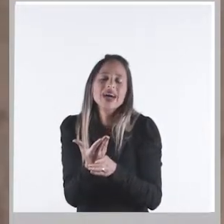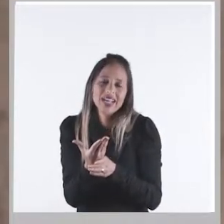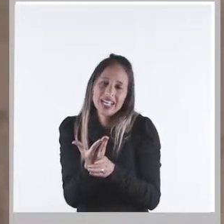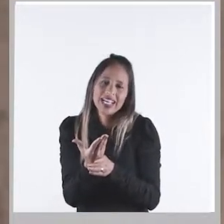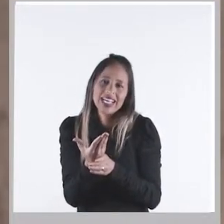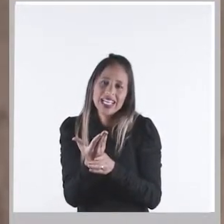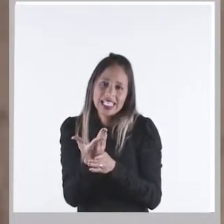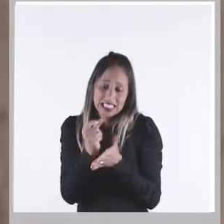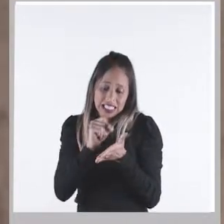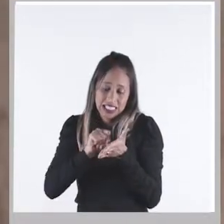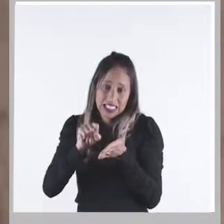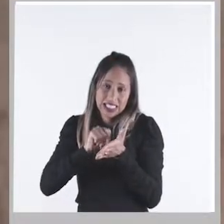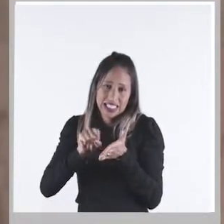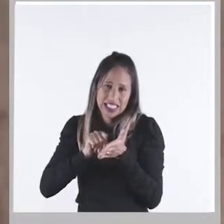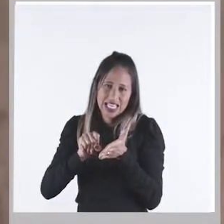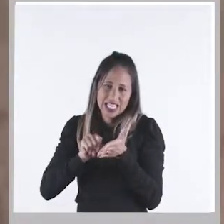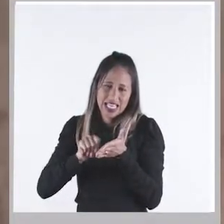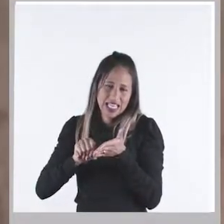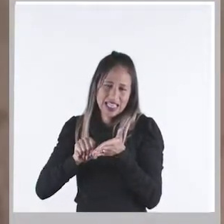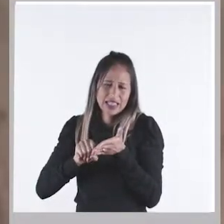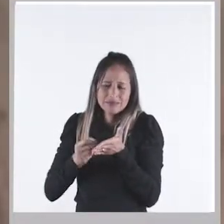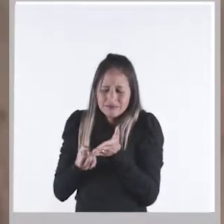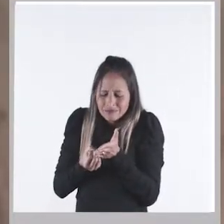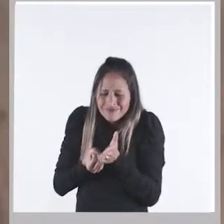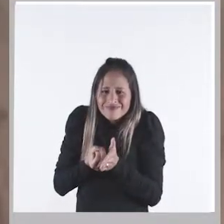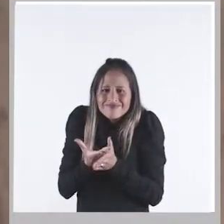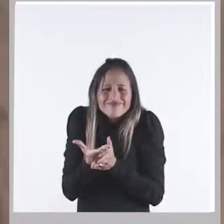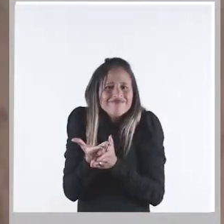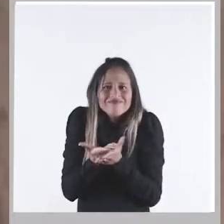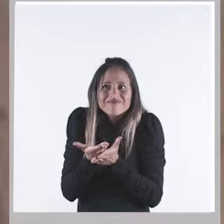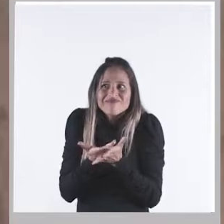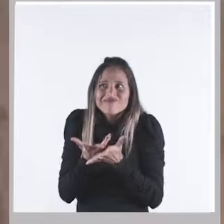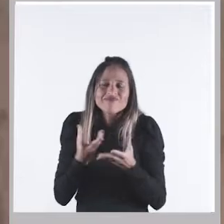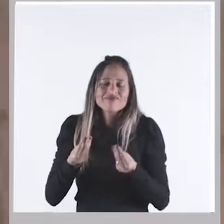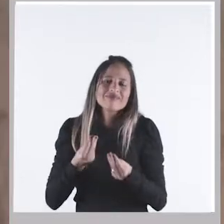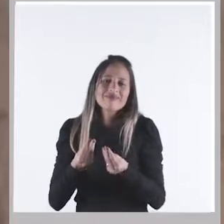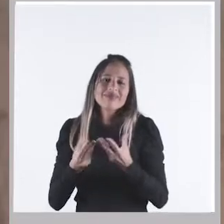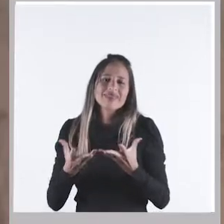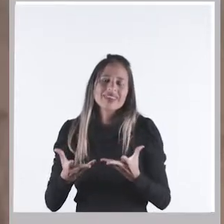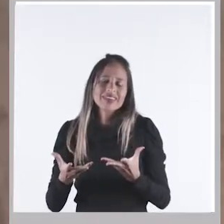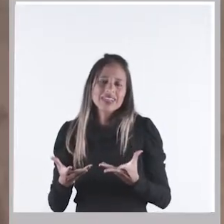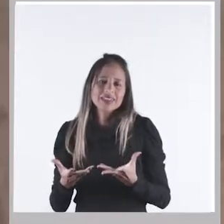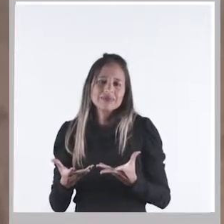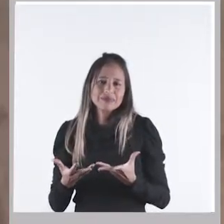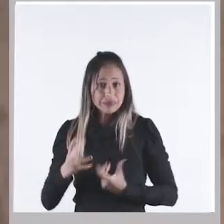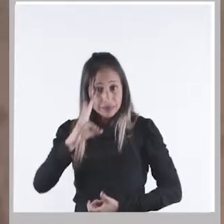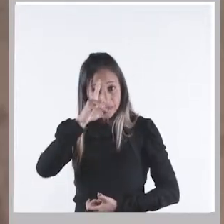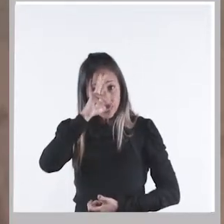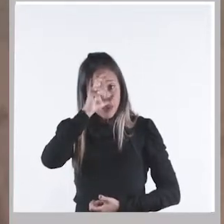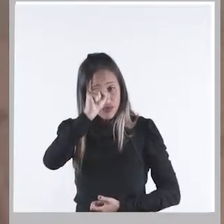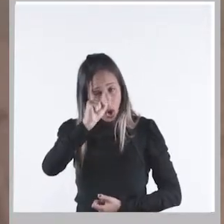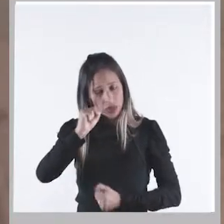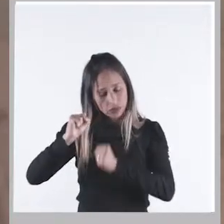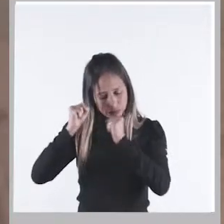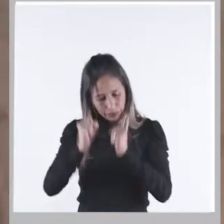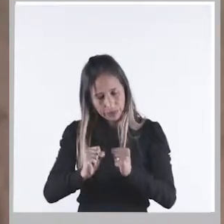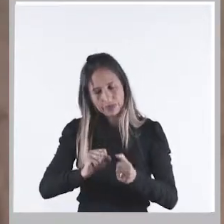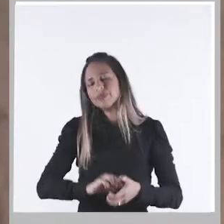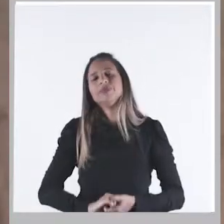sua escrita dessa maneira tão, digamos, forte, né?